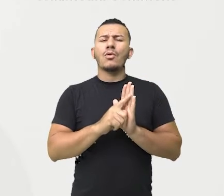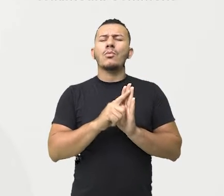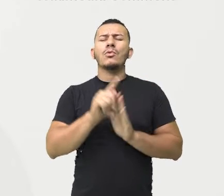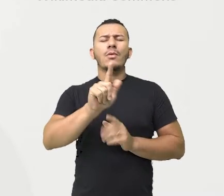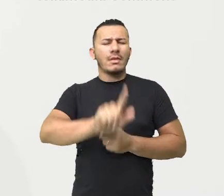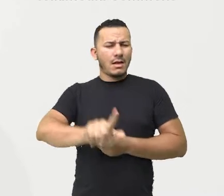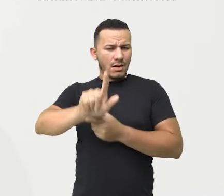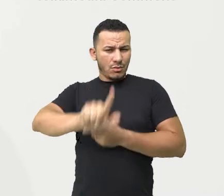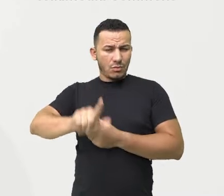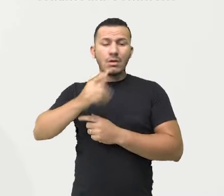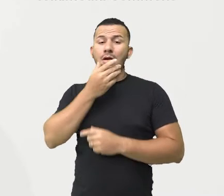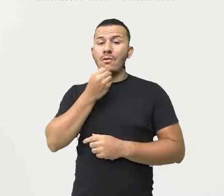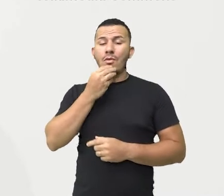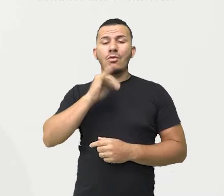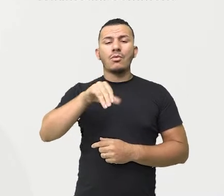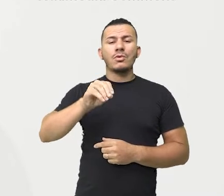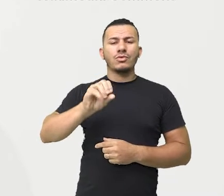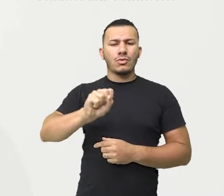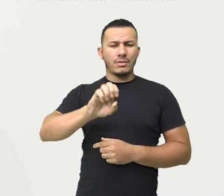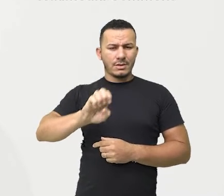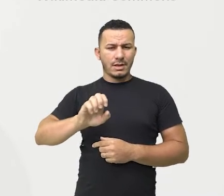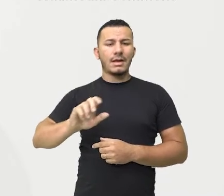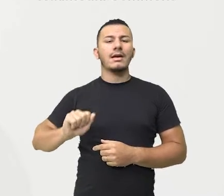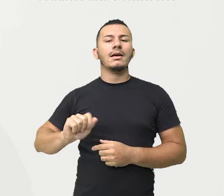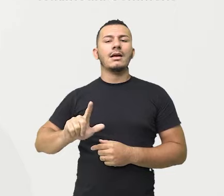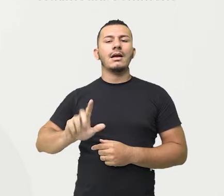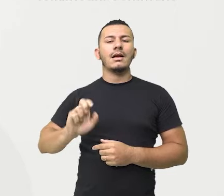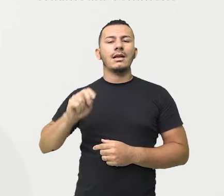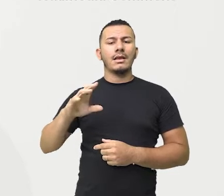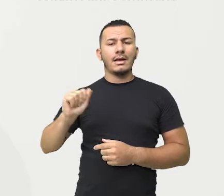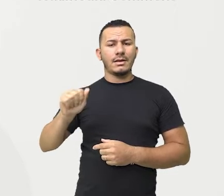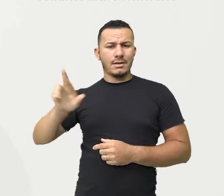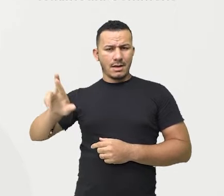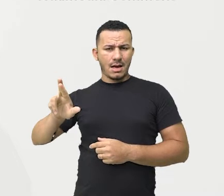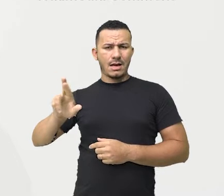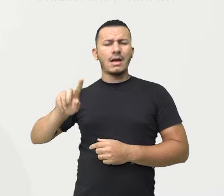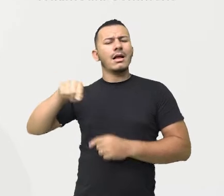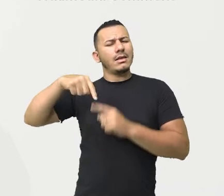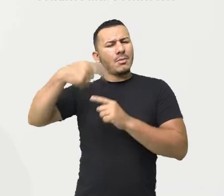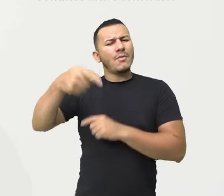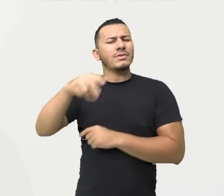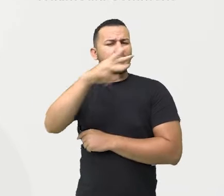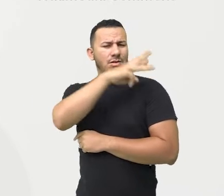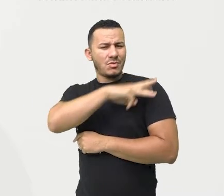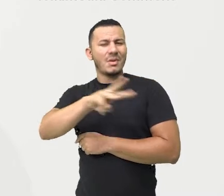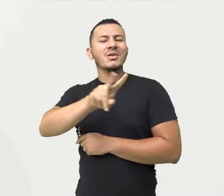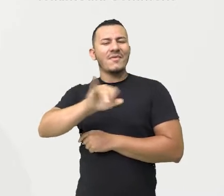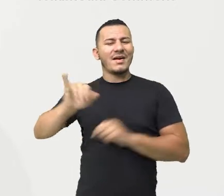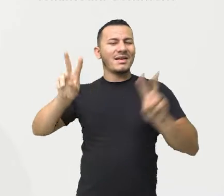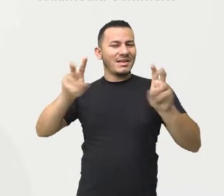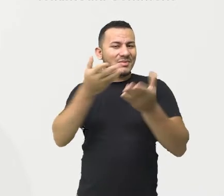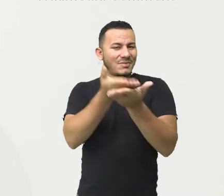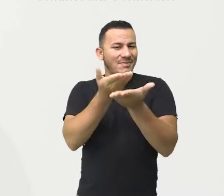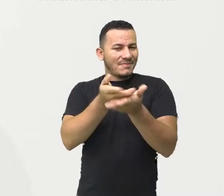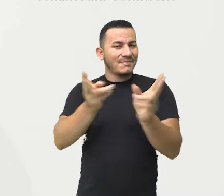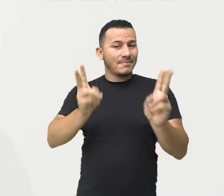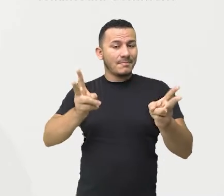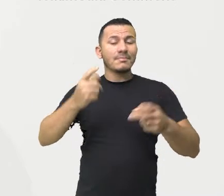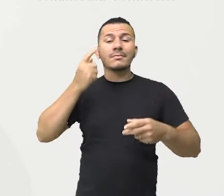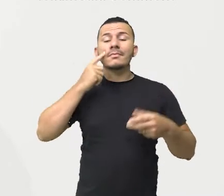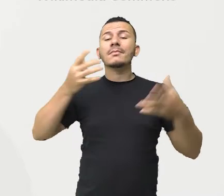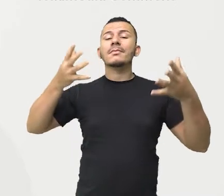de Alencar, do período do romantismo, e vocês vão estudar isso lá no ensino médio. Então, olha a